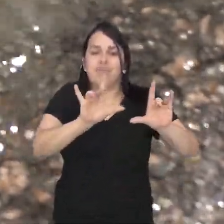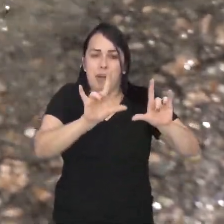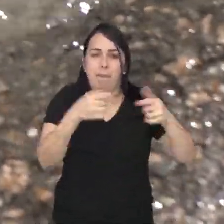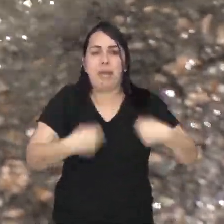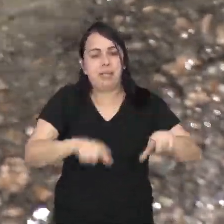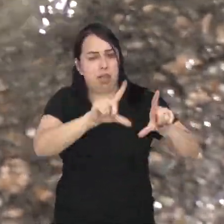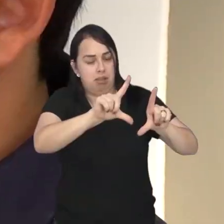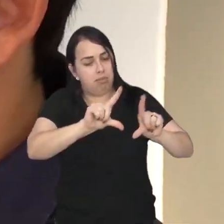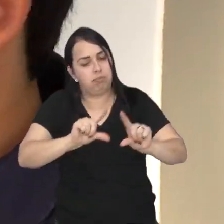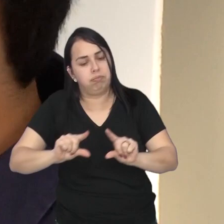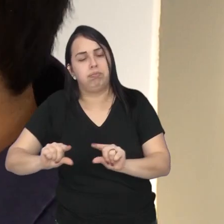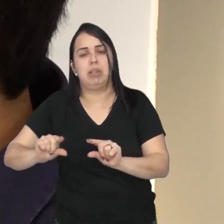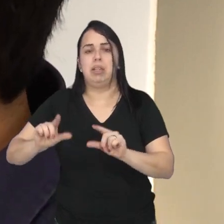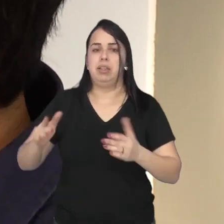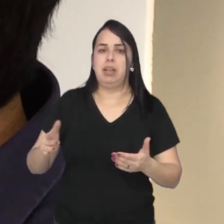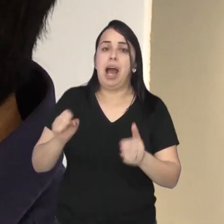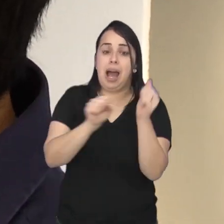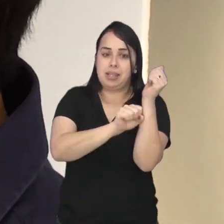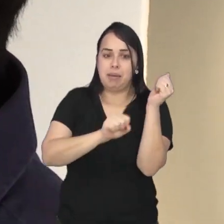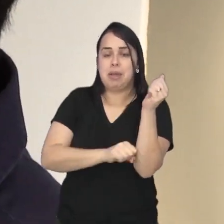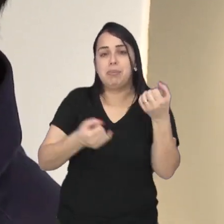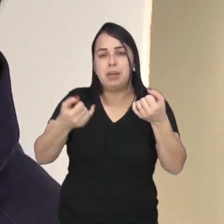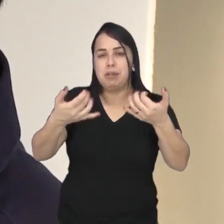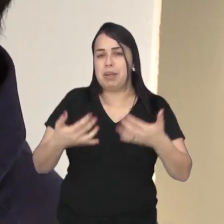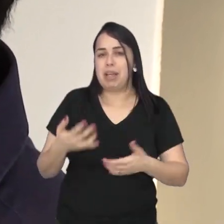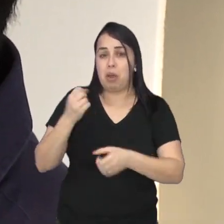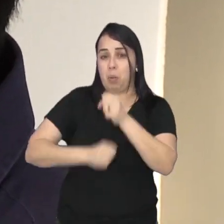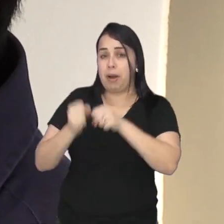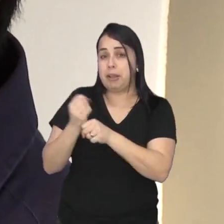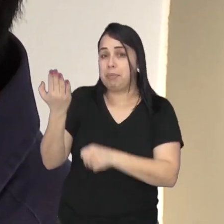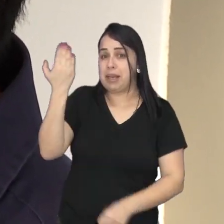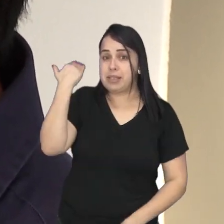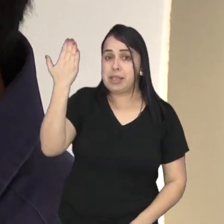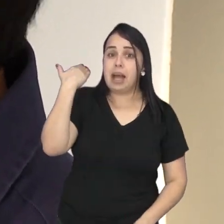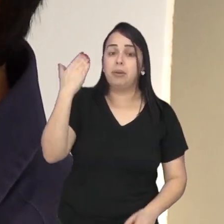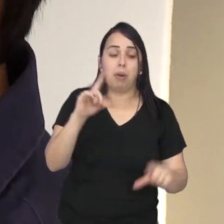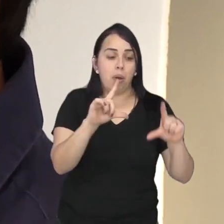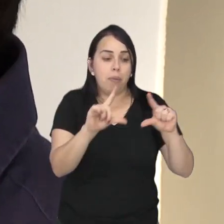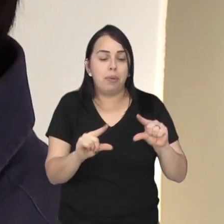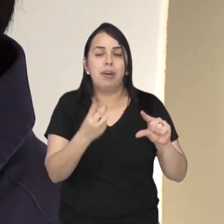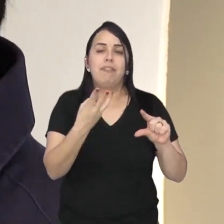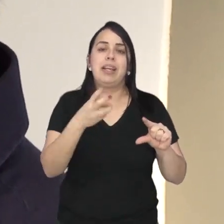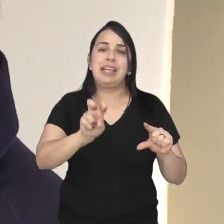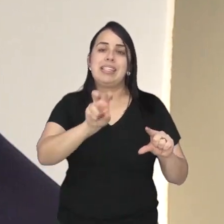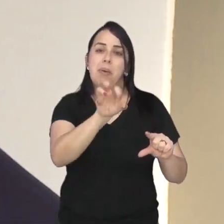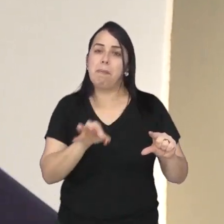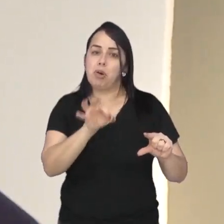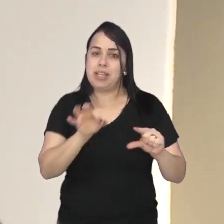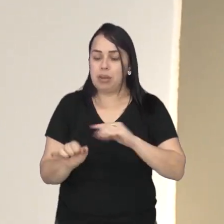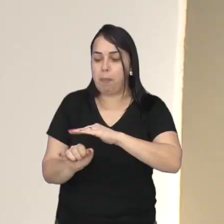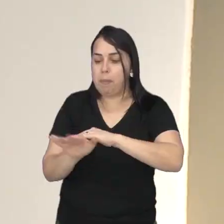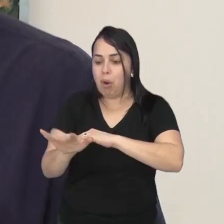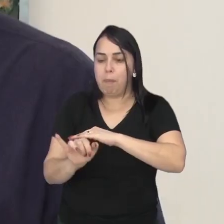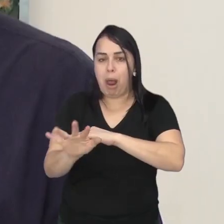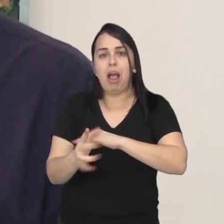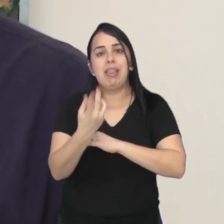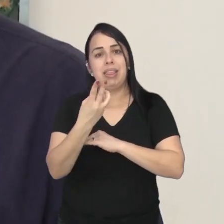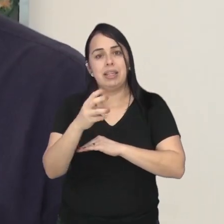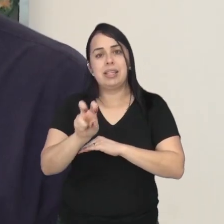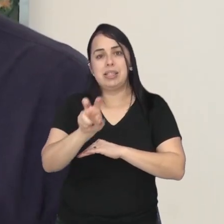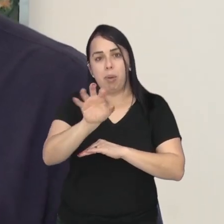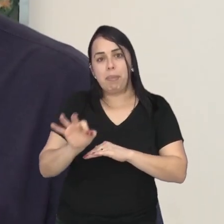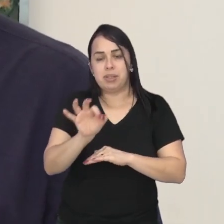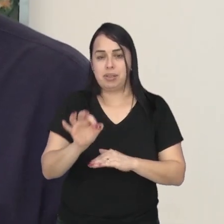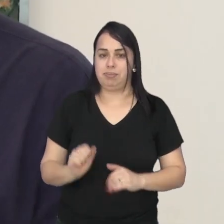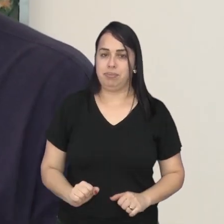do razoável. Segundo a Sabesp, no ano passado, o índice de perdas caiu para 35%. É uma perda